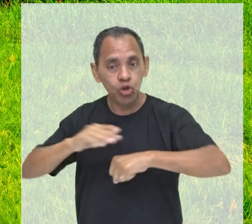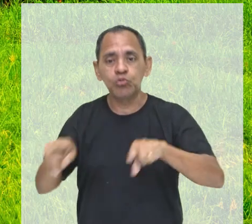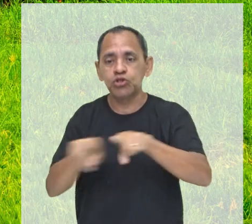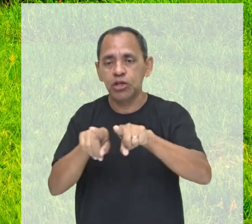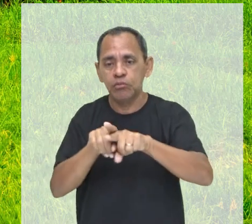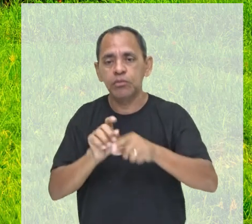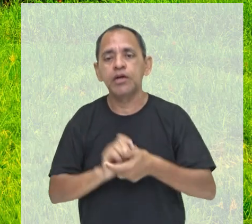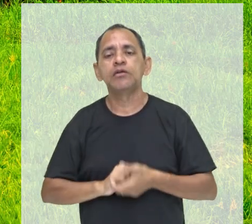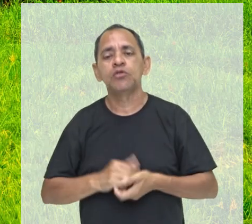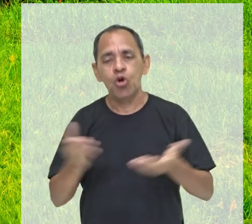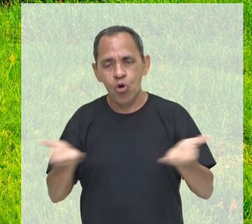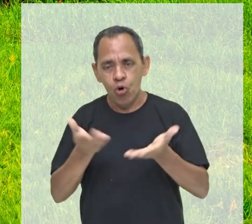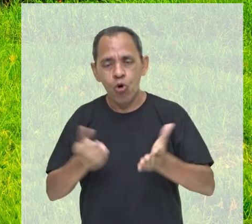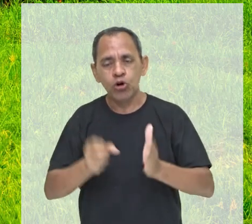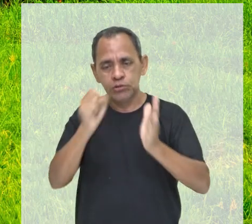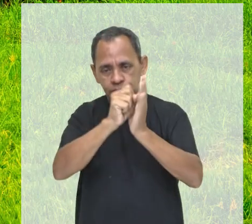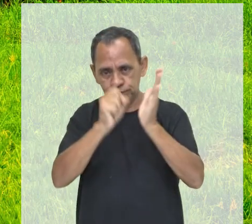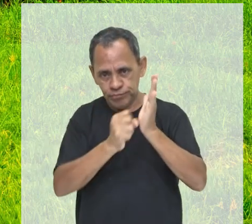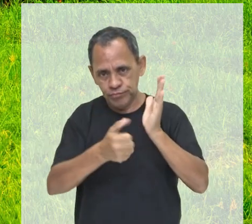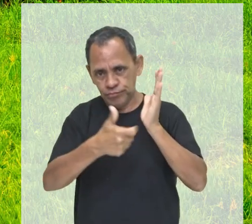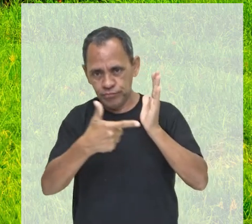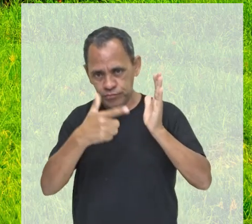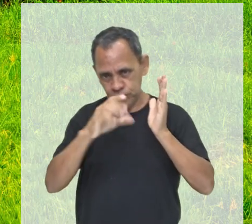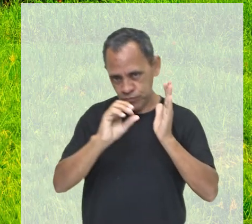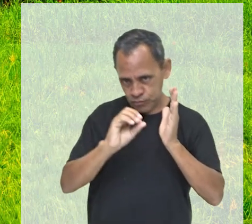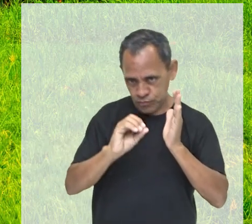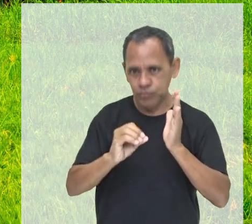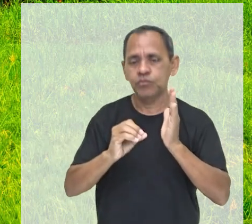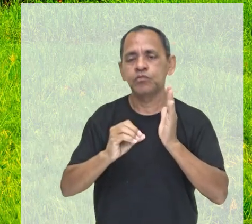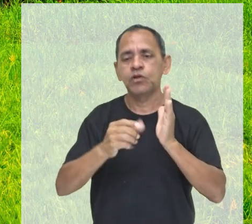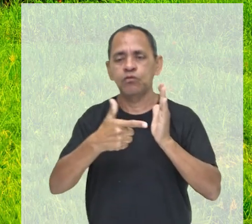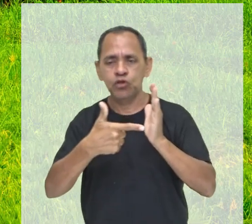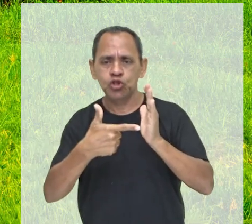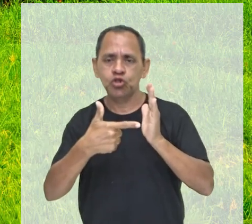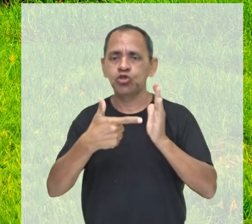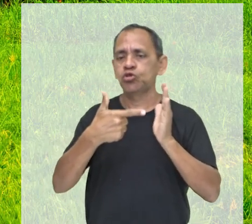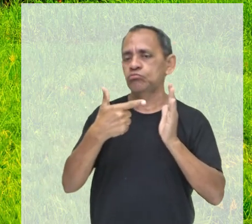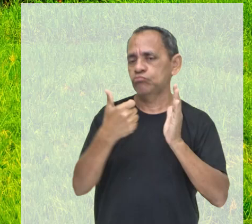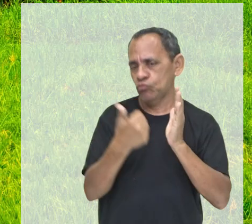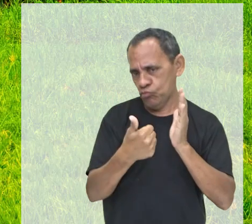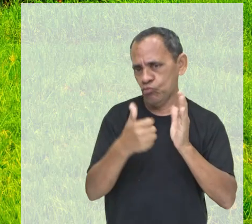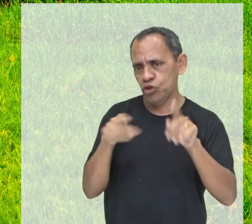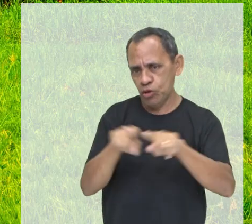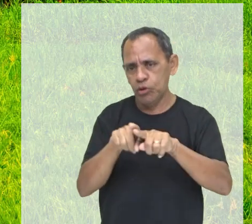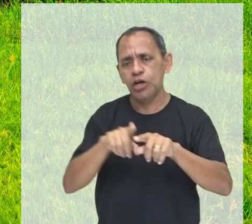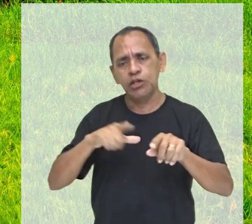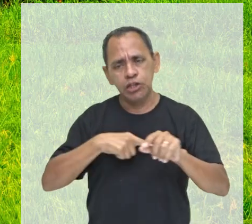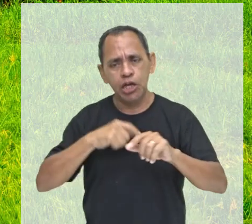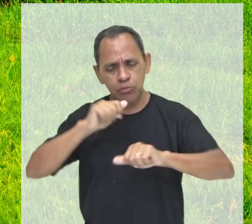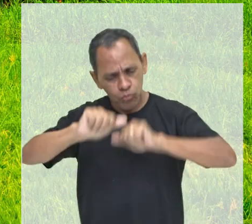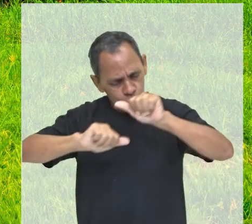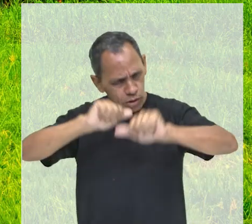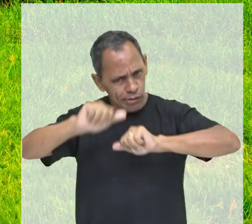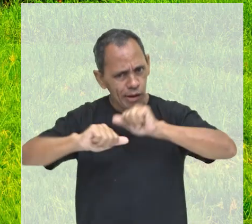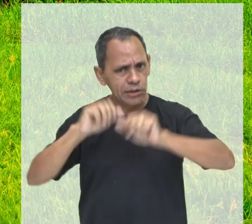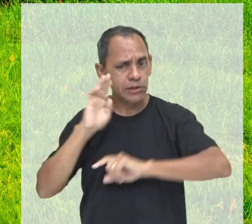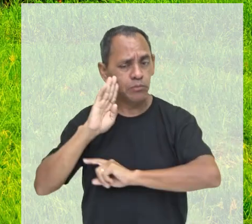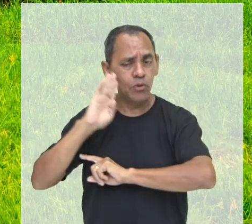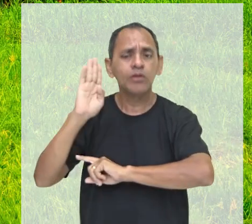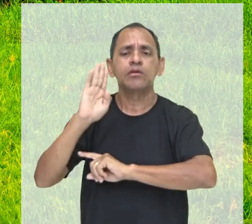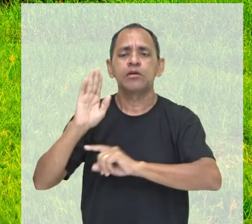XX e XXI, né? A gente observa que vai ocorrer essas mudanças e uma dessas importâncias aí com